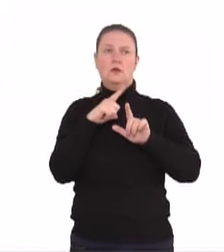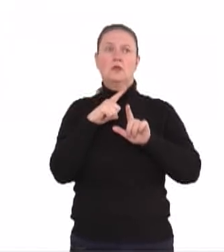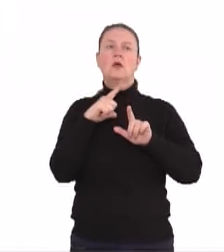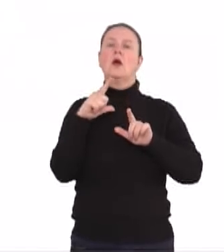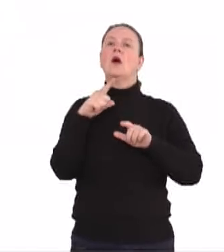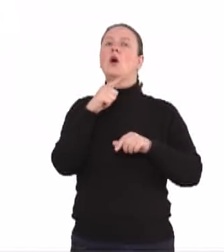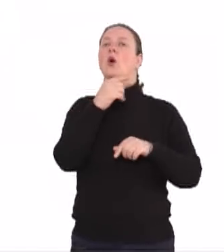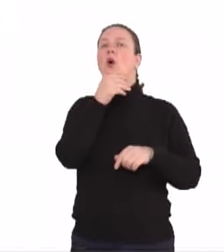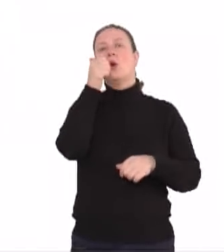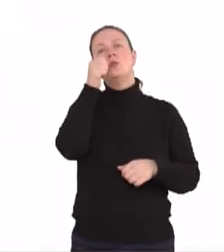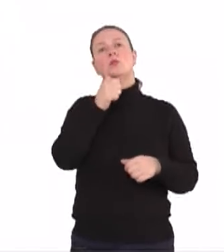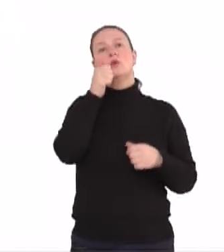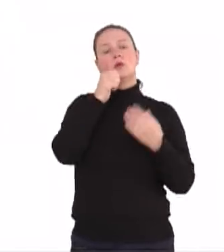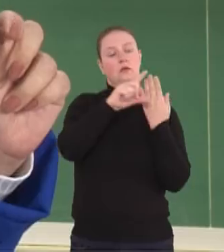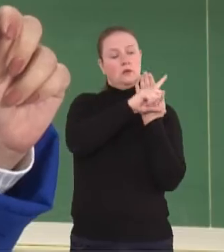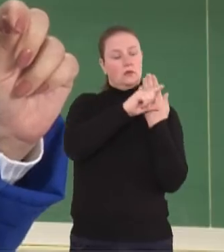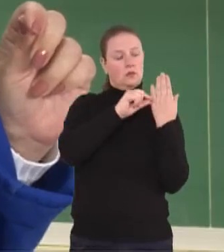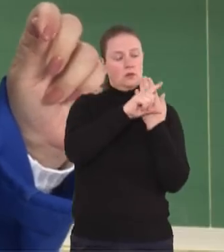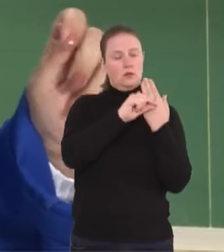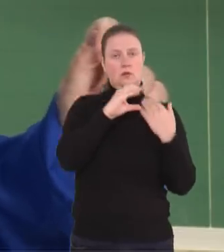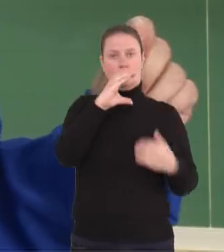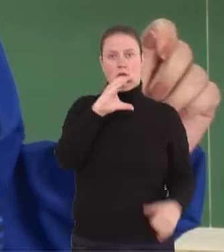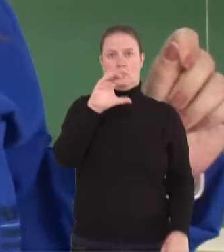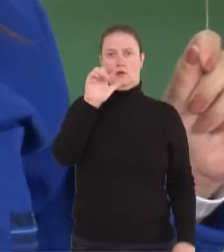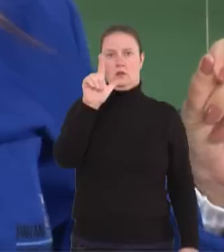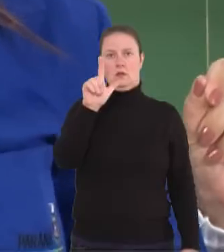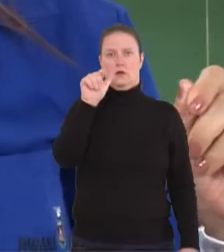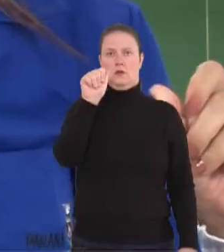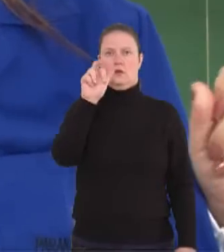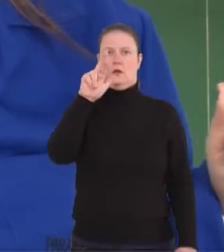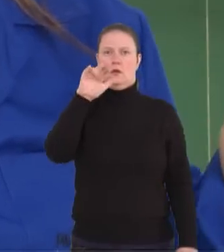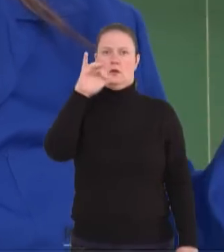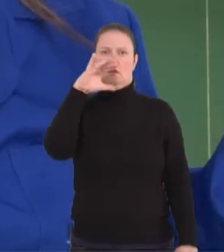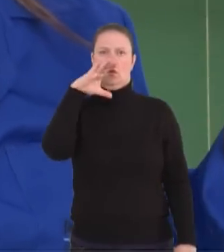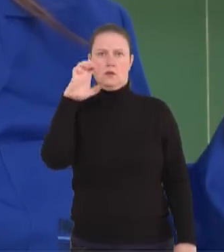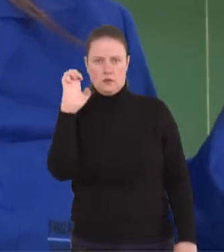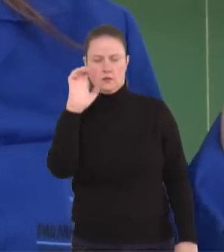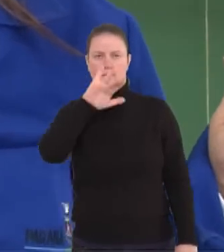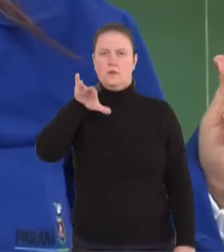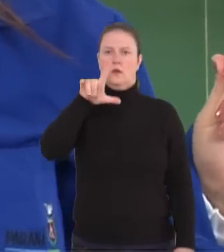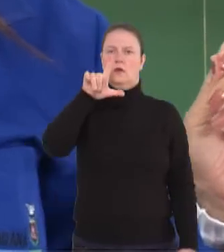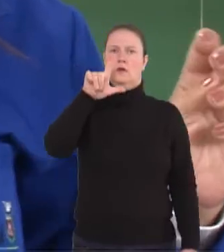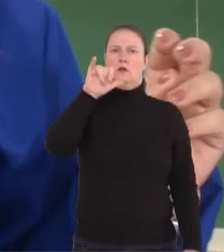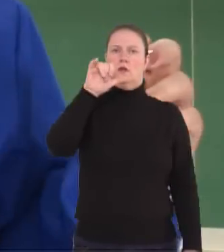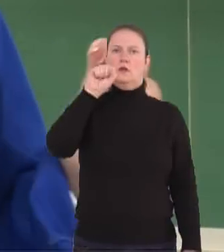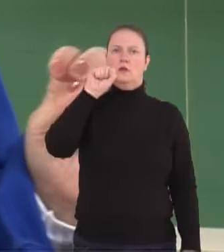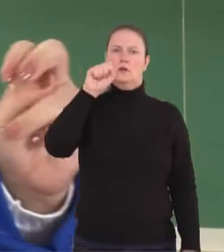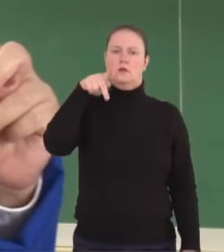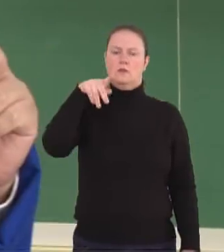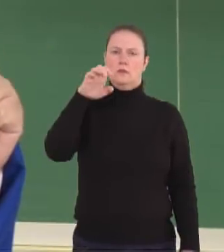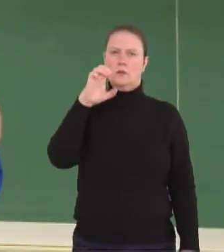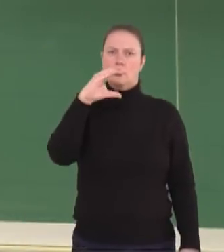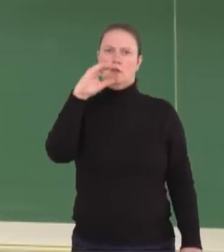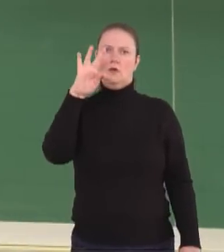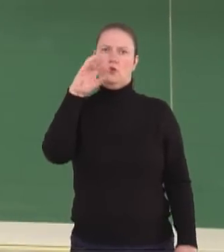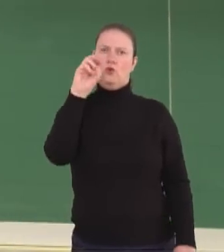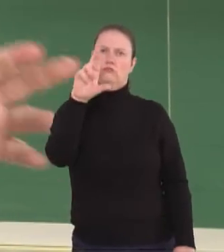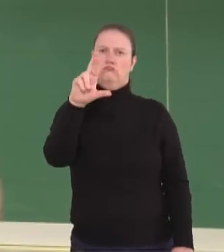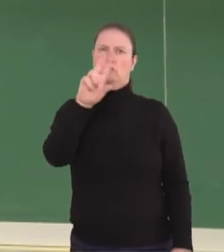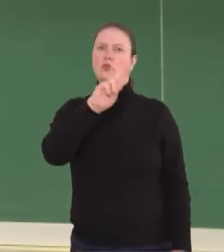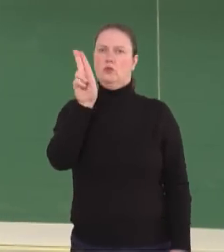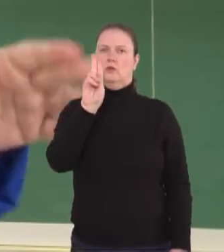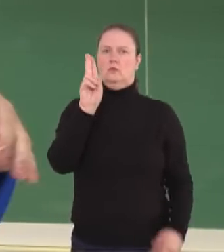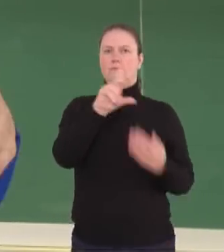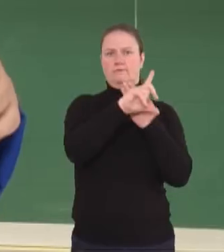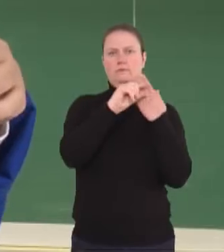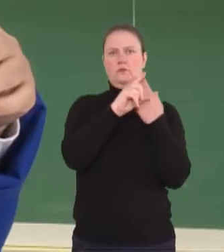Lispector. Clarice Lispector é uma escritora famosa, né? Vocês já devem com certeza ter lido